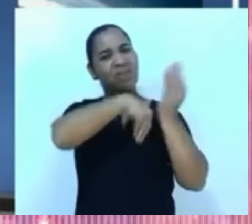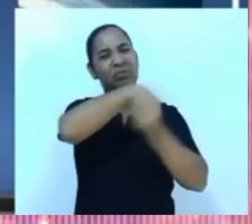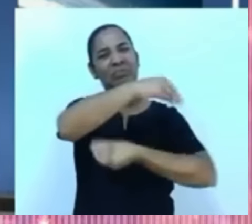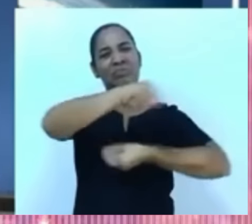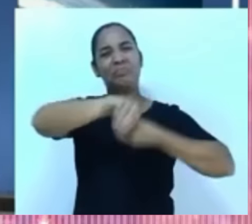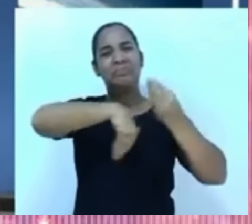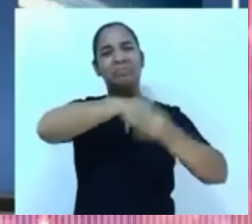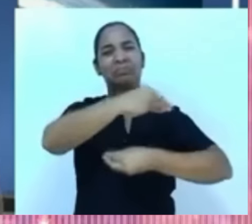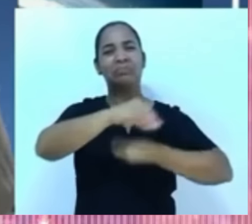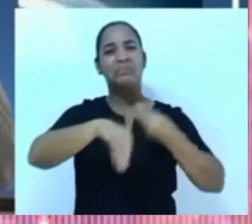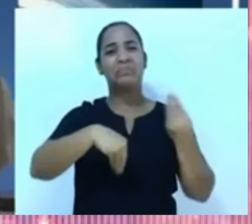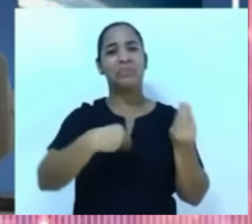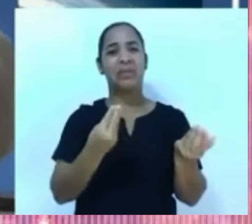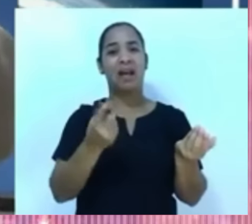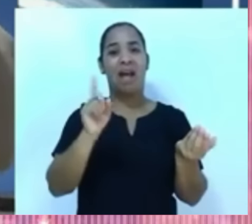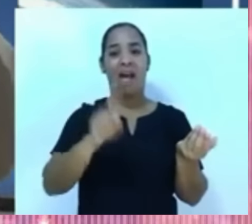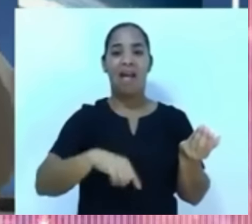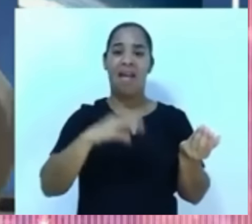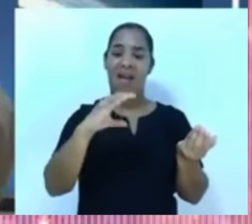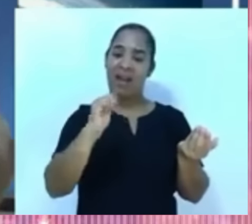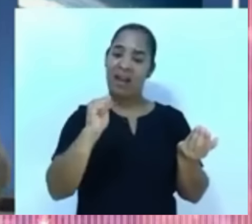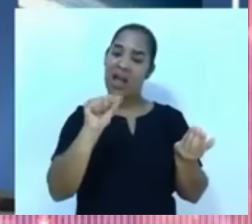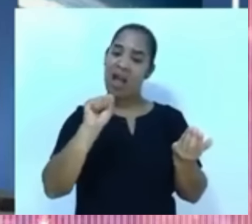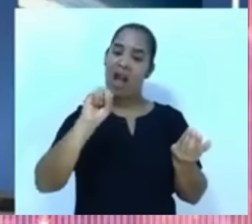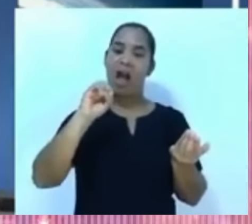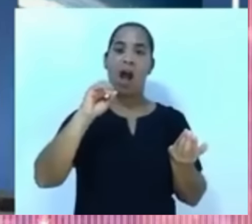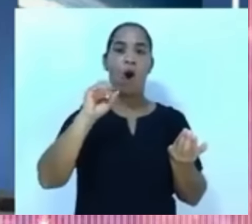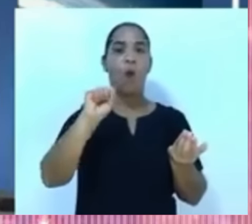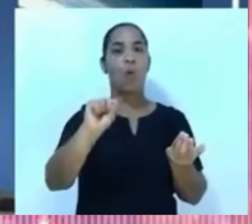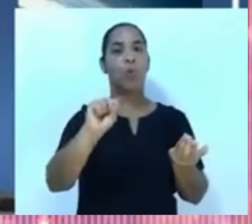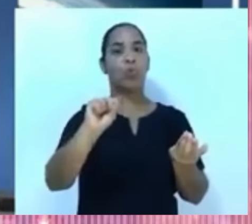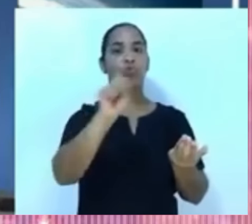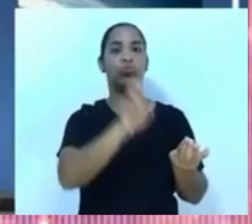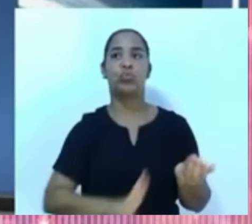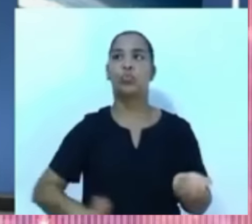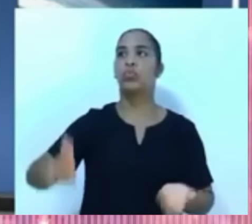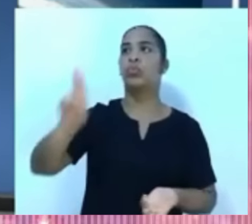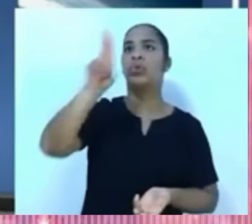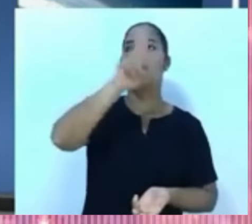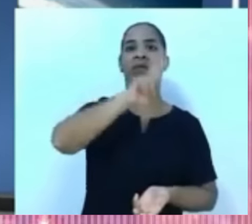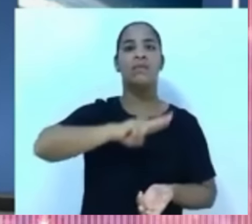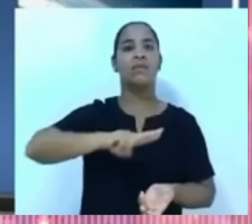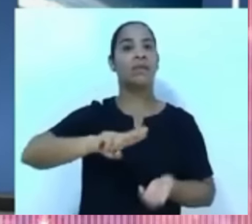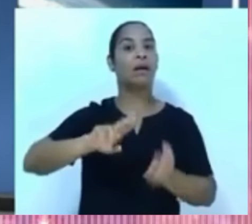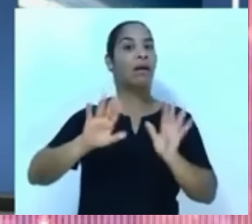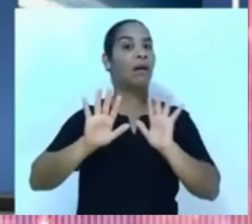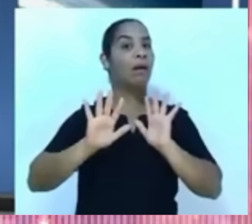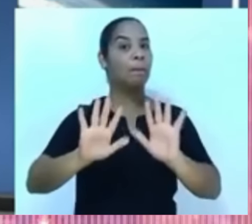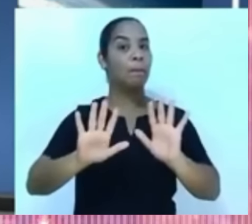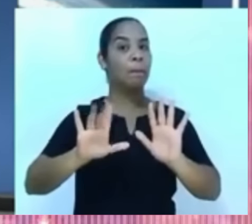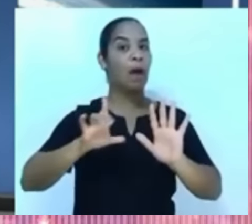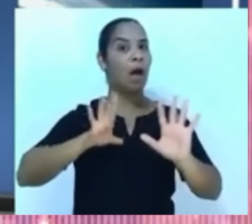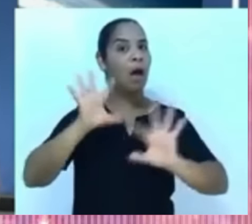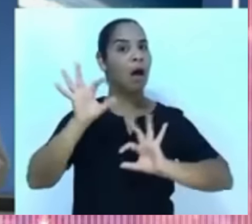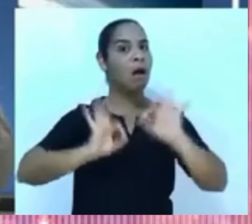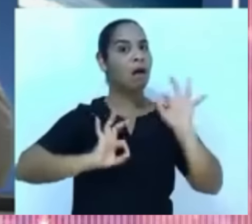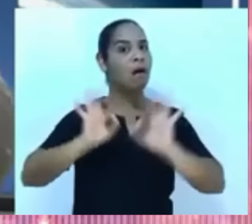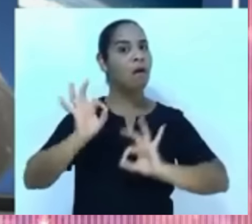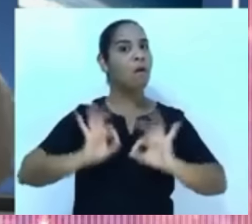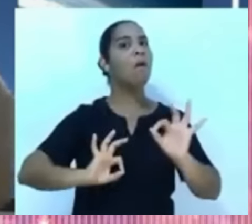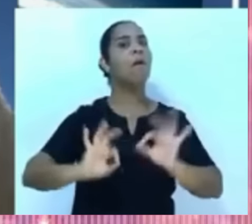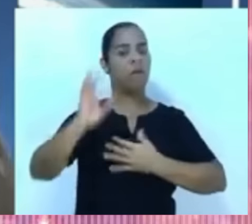universo nesse caos Universal há uma ordem uma ordem interna